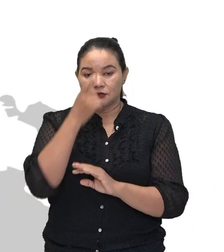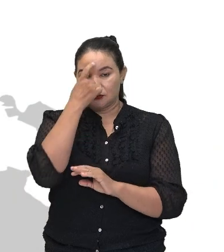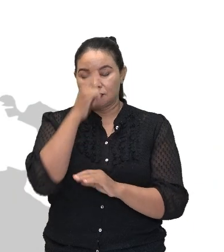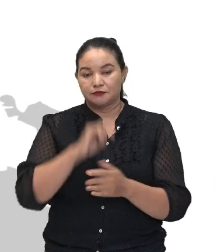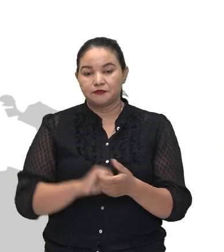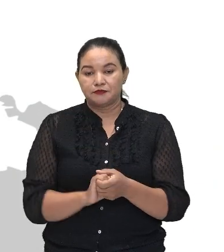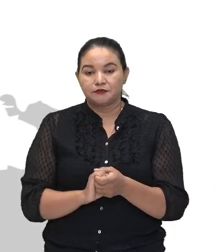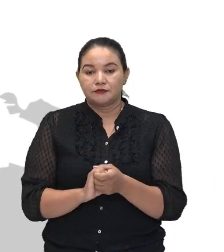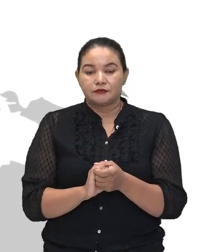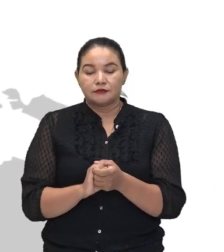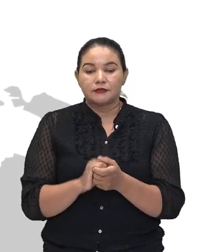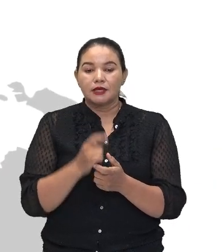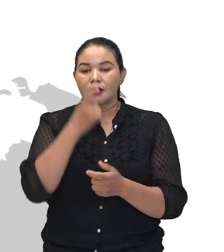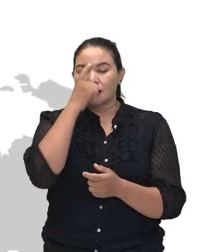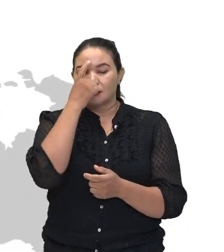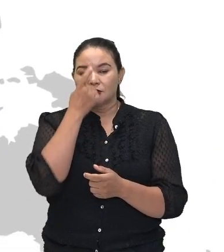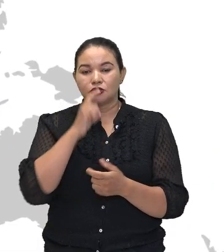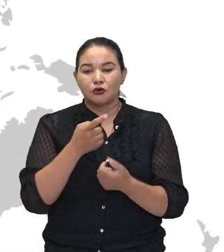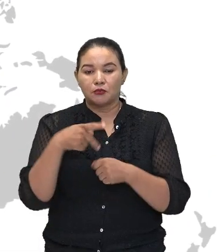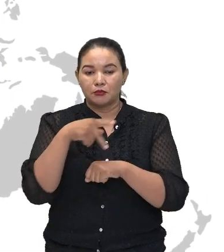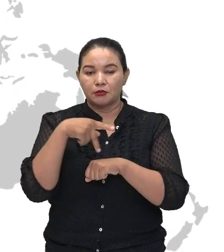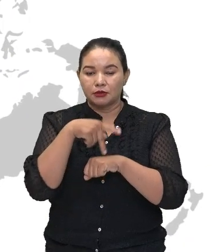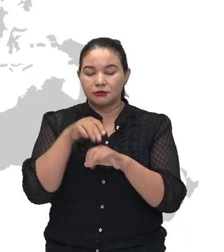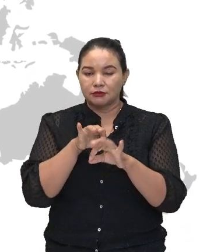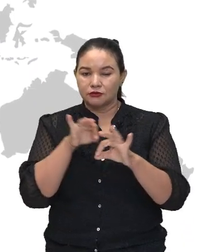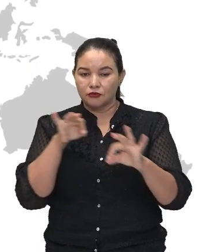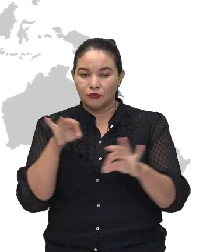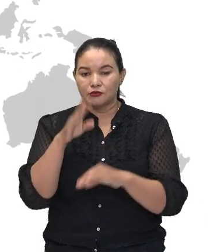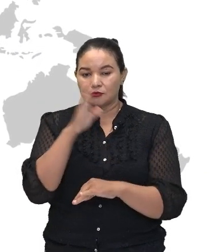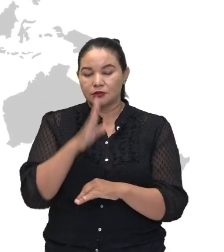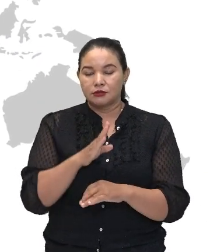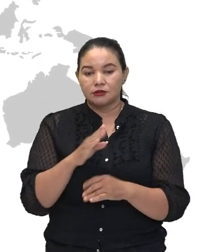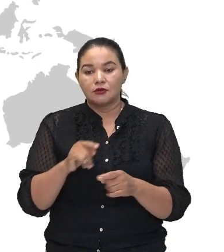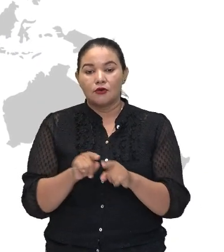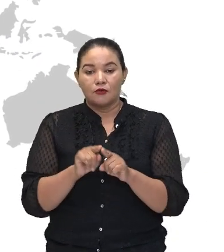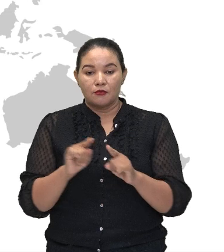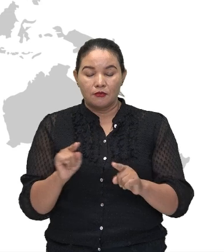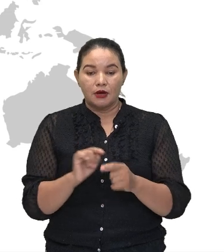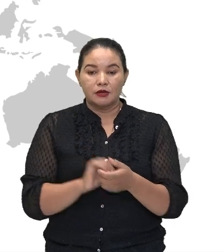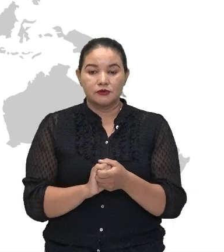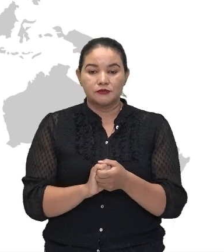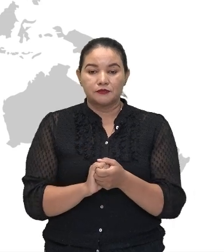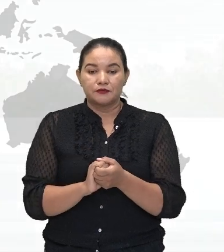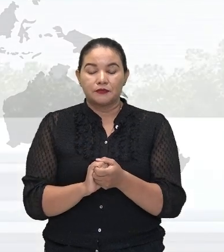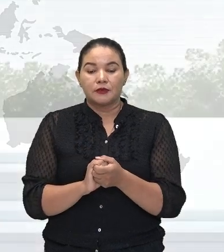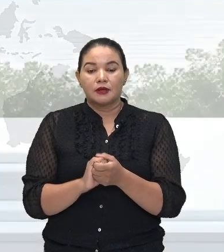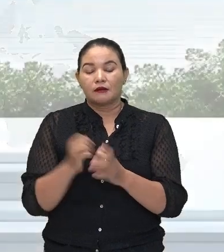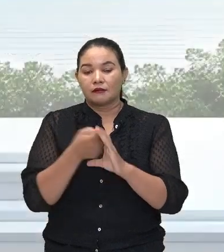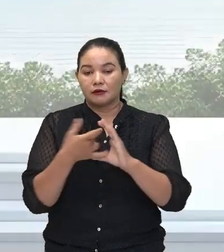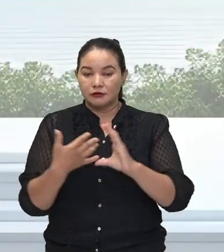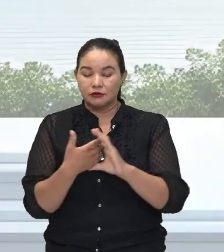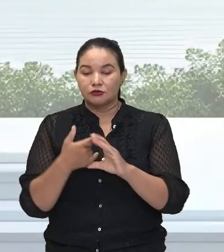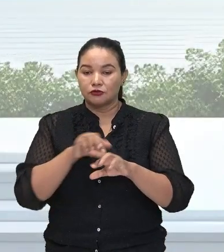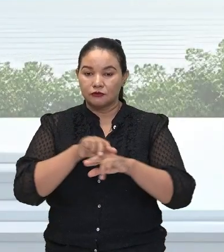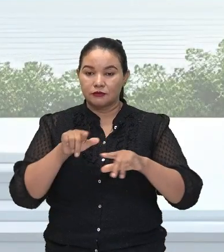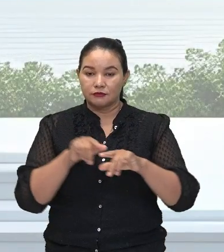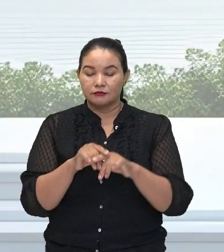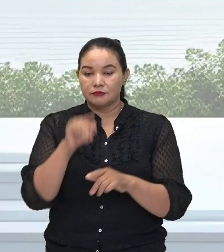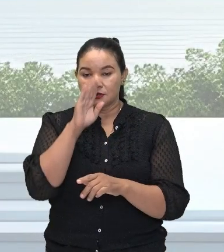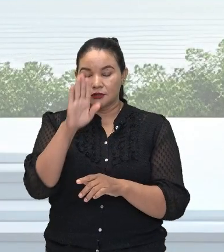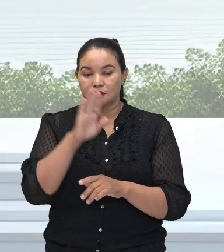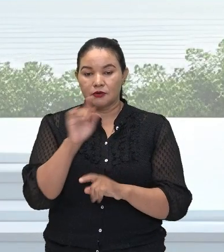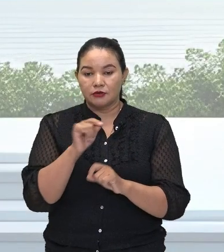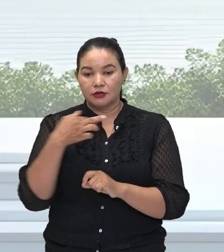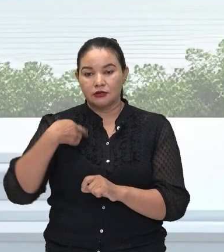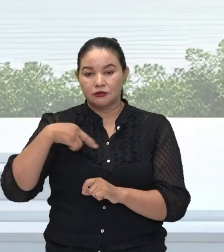um país distante do Brasil, e é um país muito característico. Sua principal religião